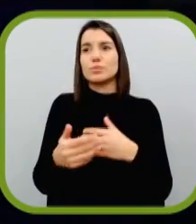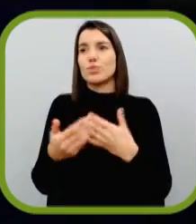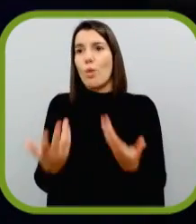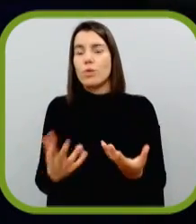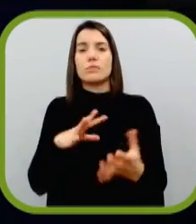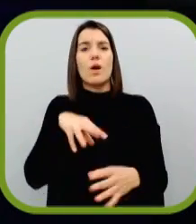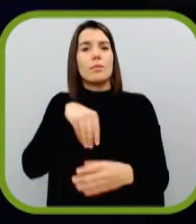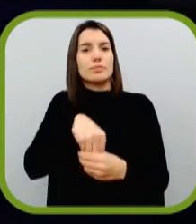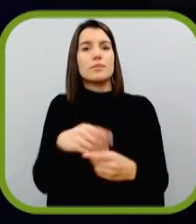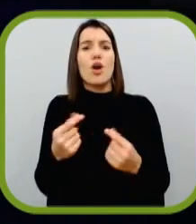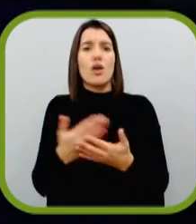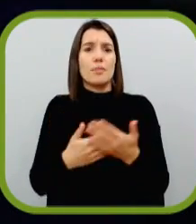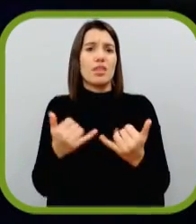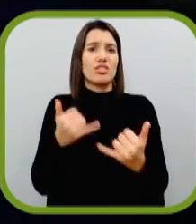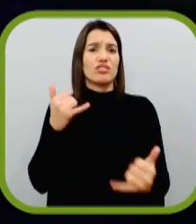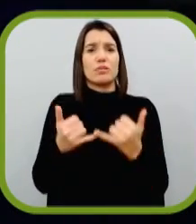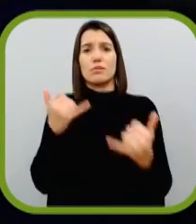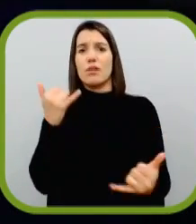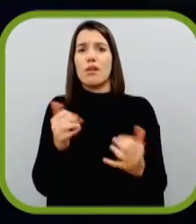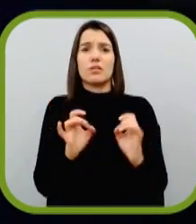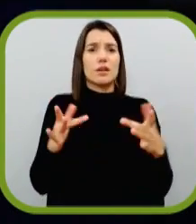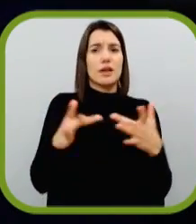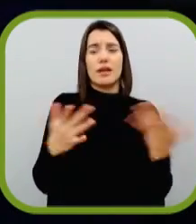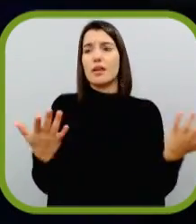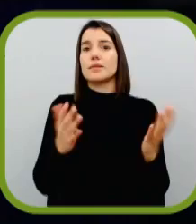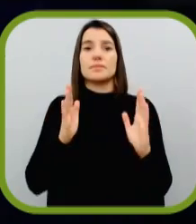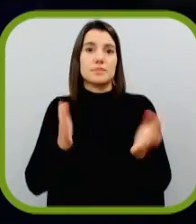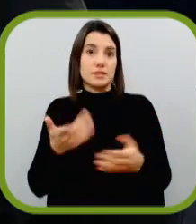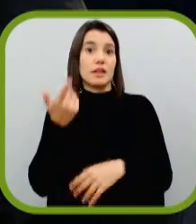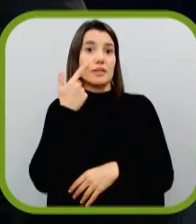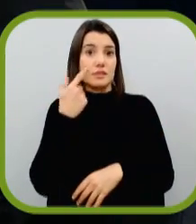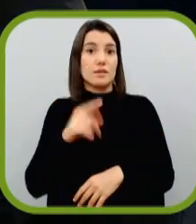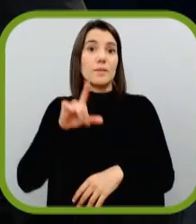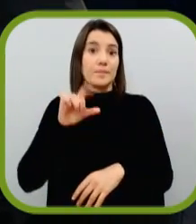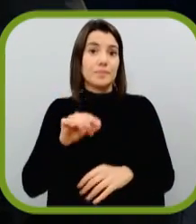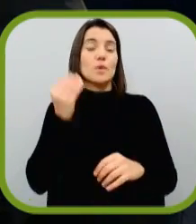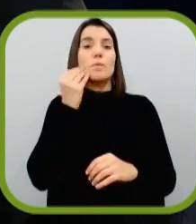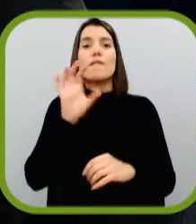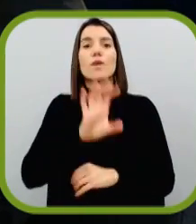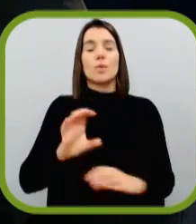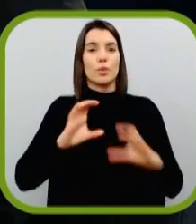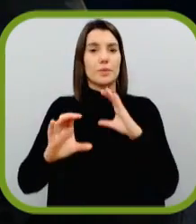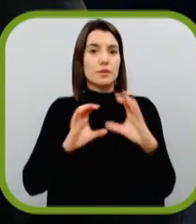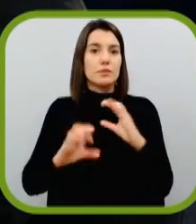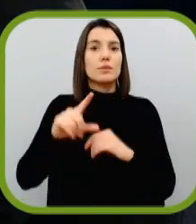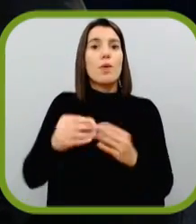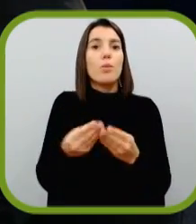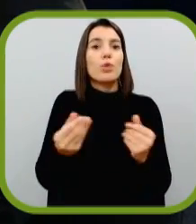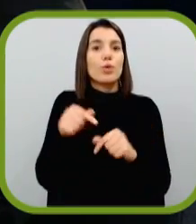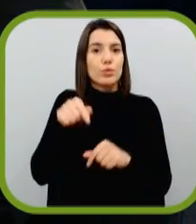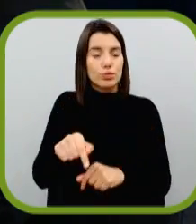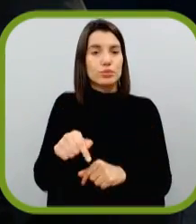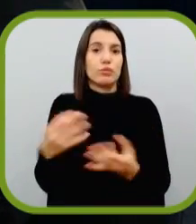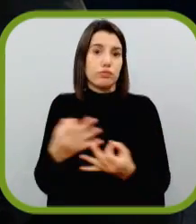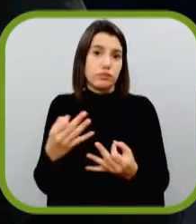de estarmos numa economia digital e cada vez mais também termos que ter em atenção a nossa comunicação e também o nosso